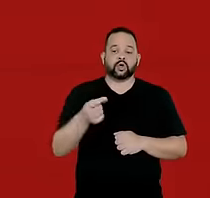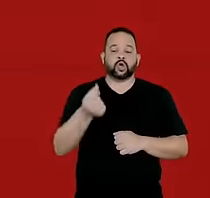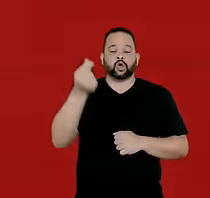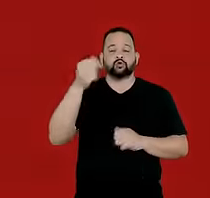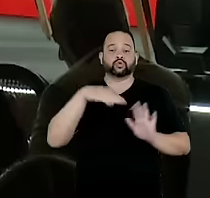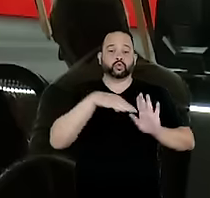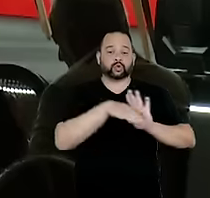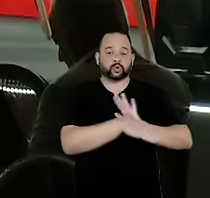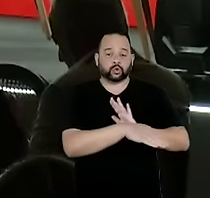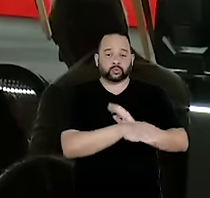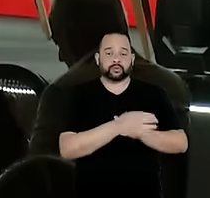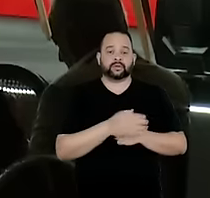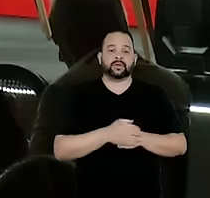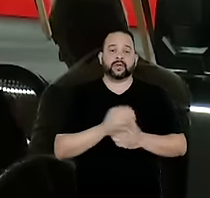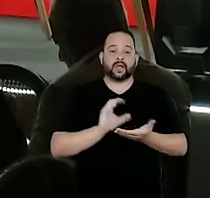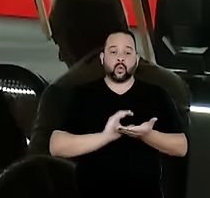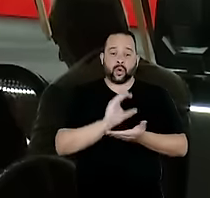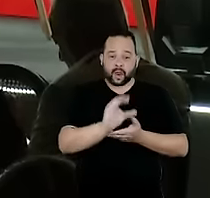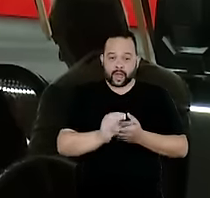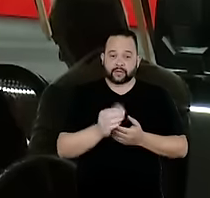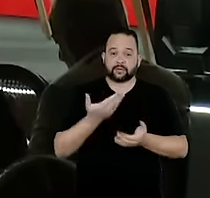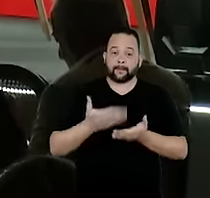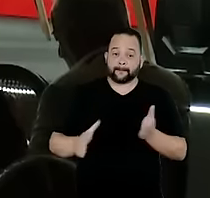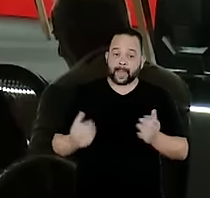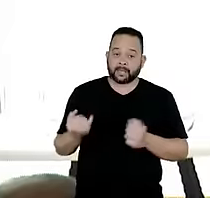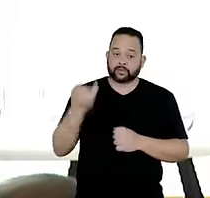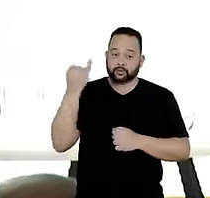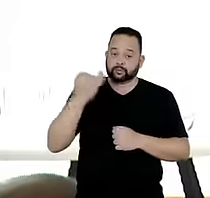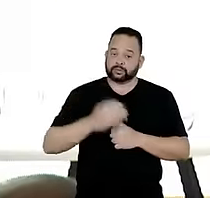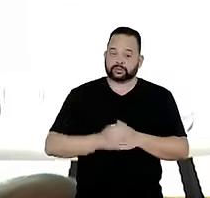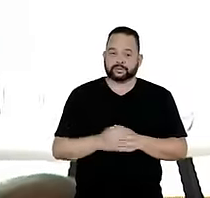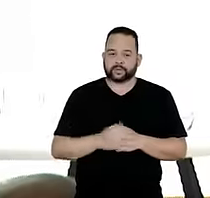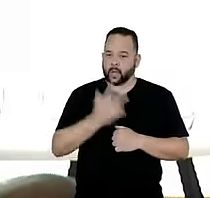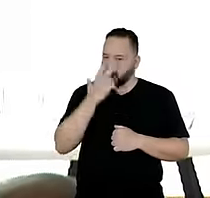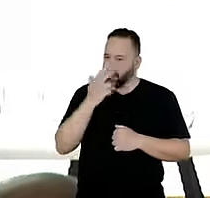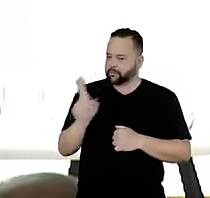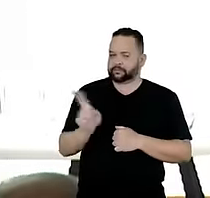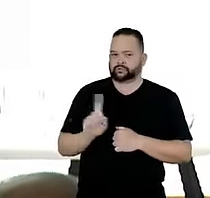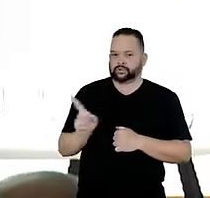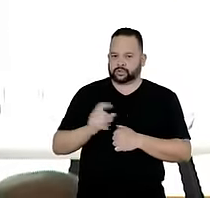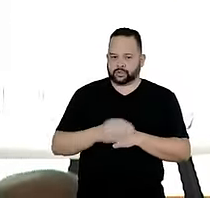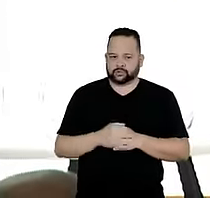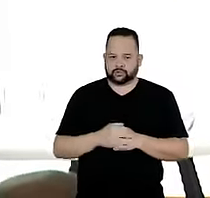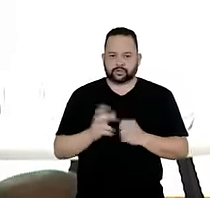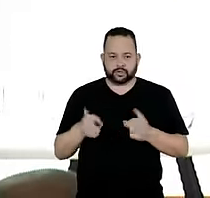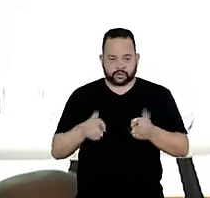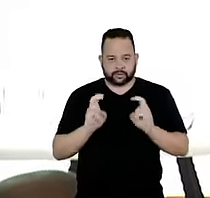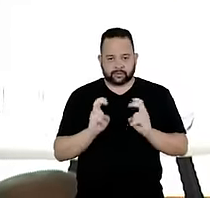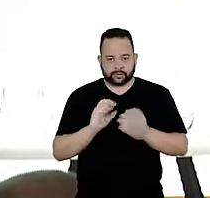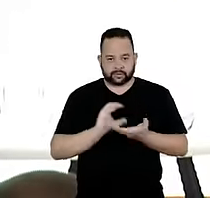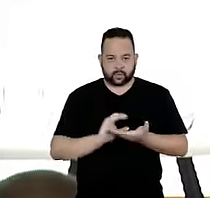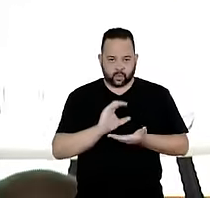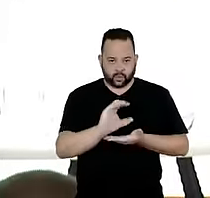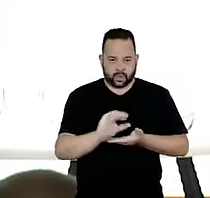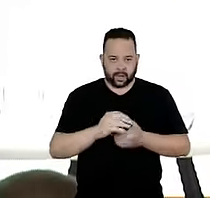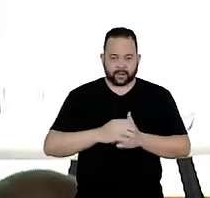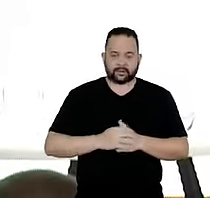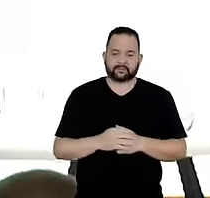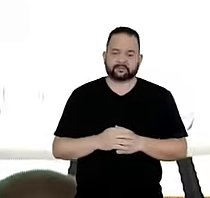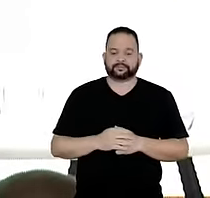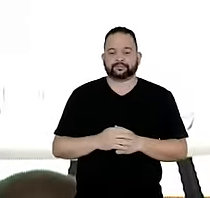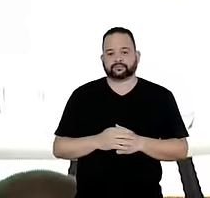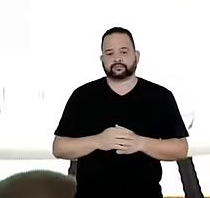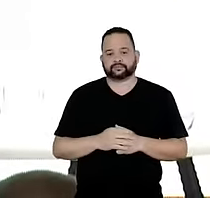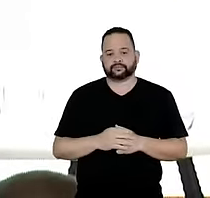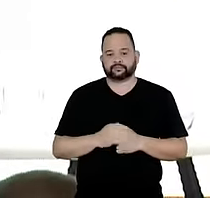importância não não acho que não acho que o que a gente percebeu que a classe de crédito eh teve ao longo dos